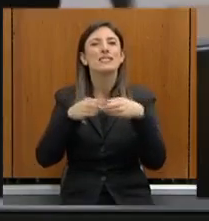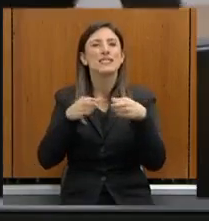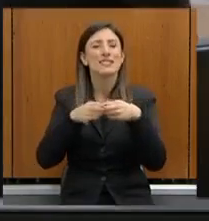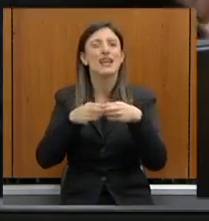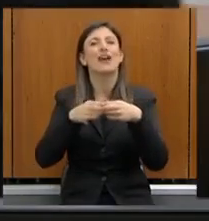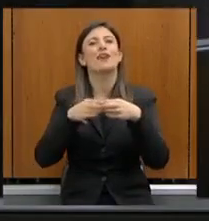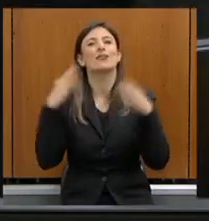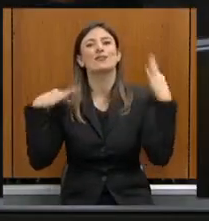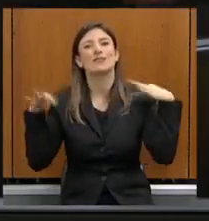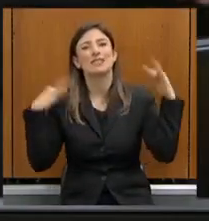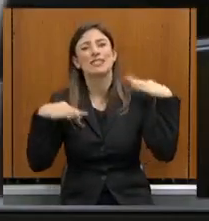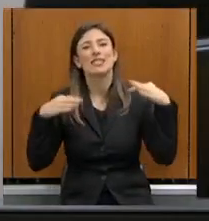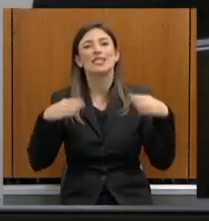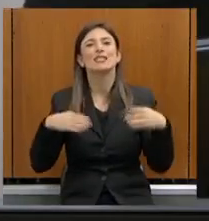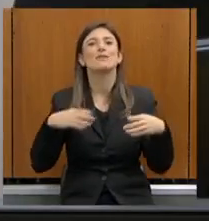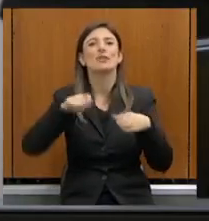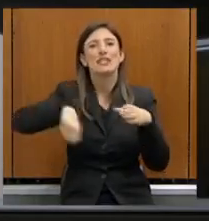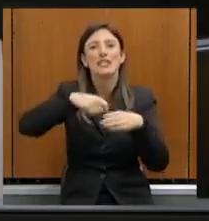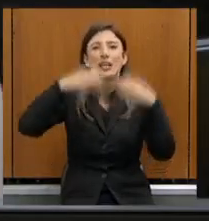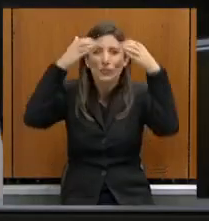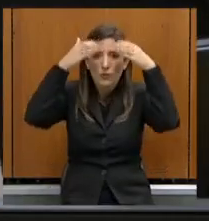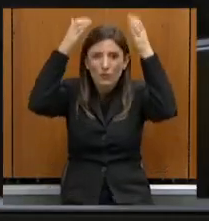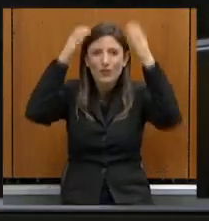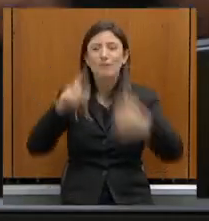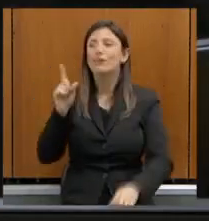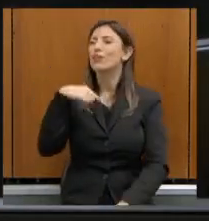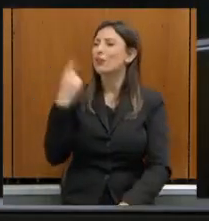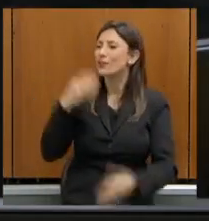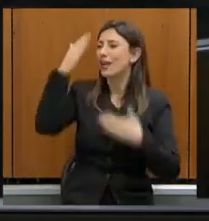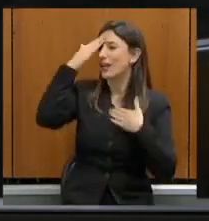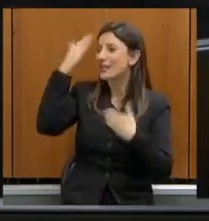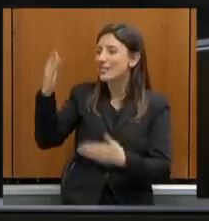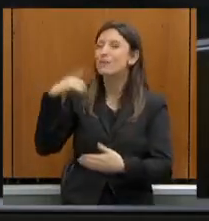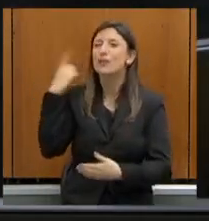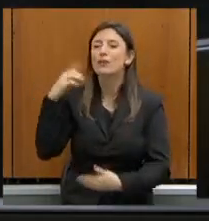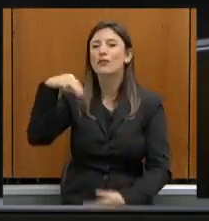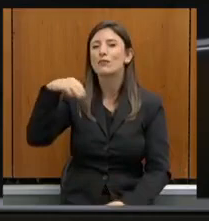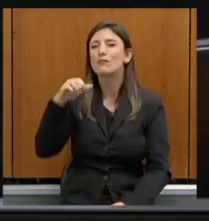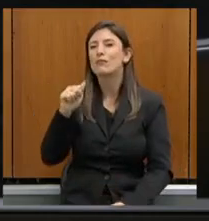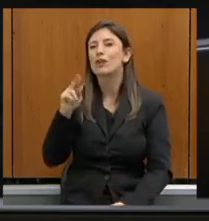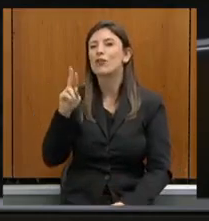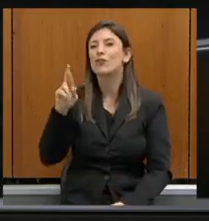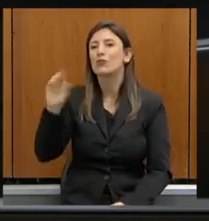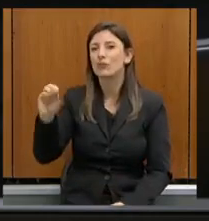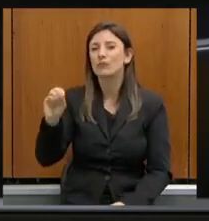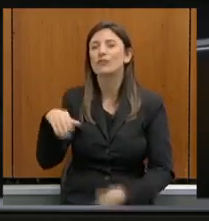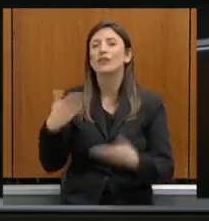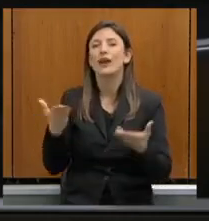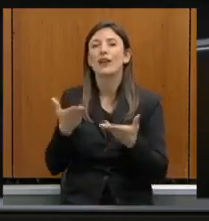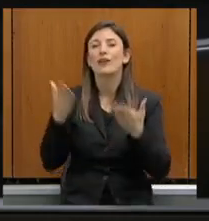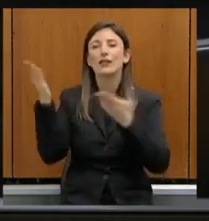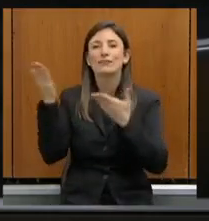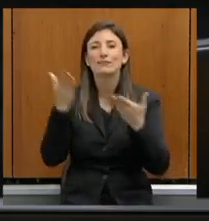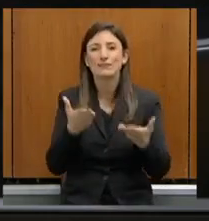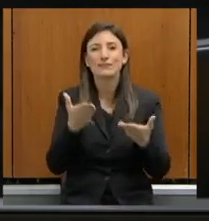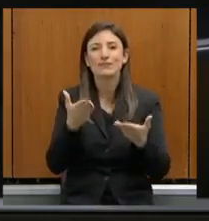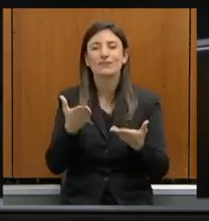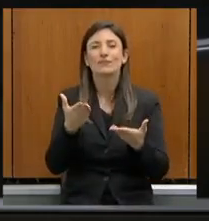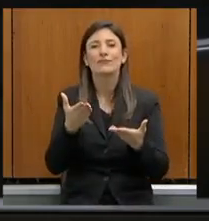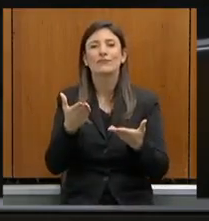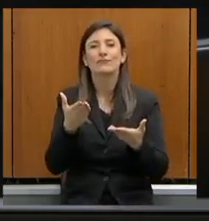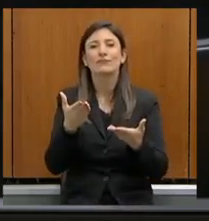Nós que agradecemos, deputado Mauro Tramonte, e neste momento passamos a palavra ao próximo